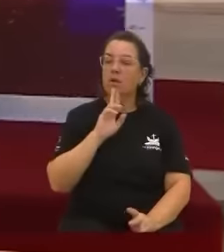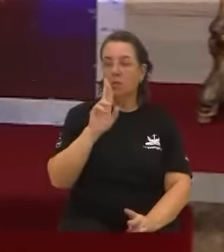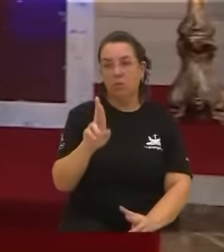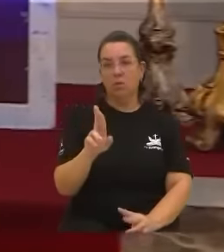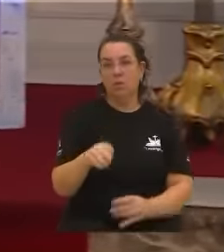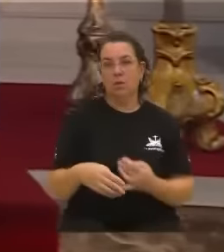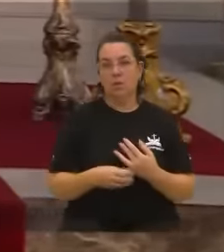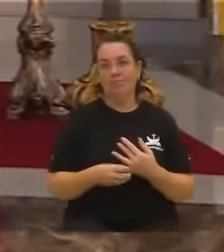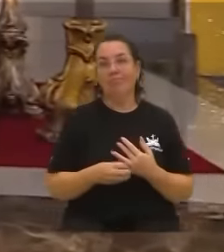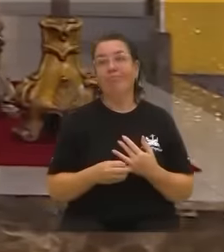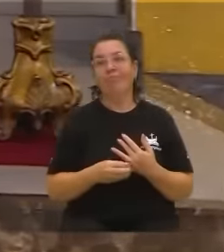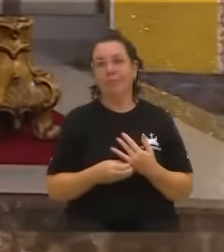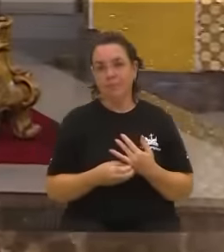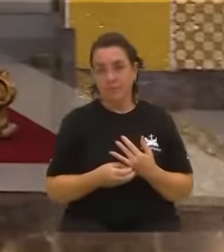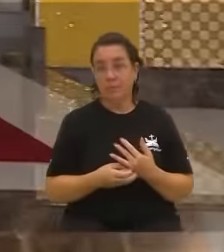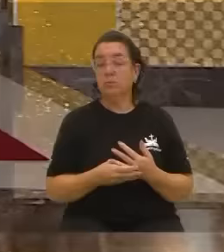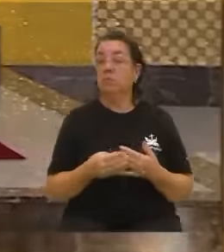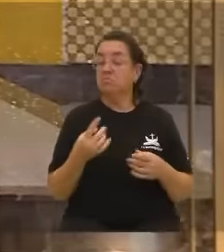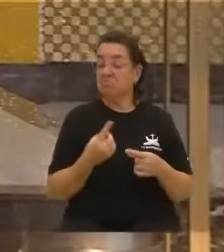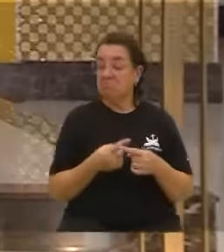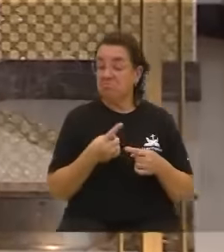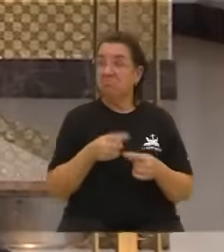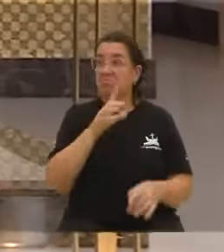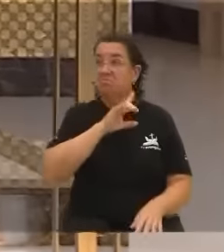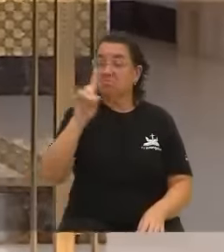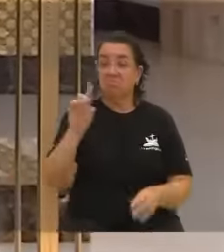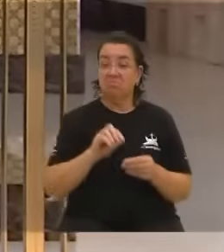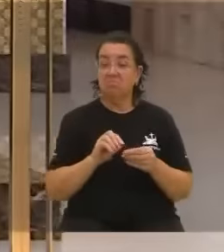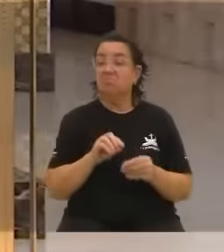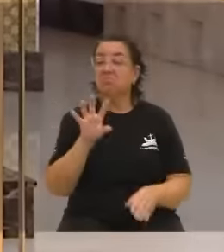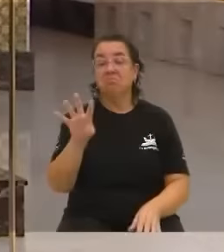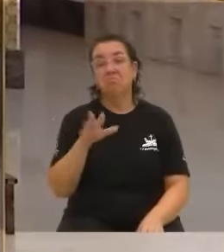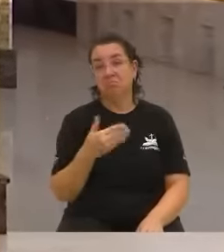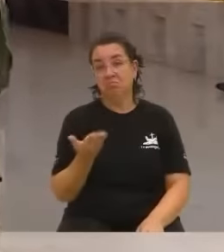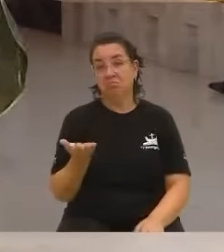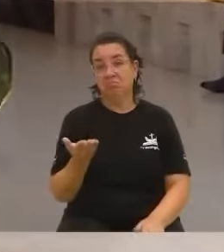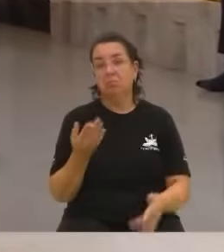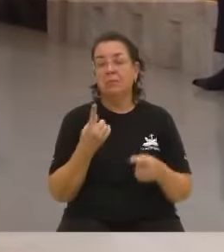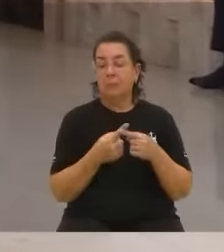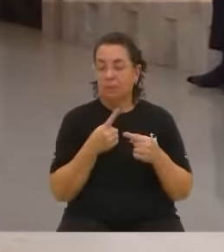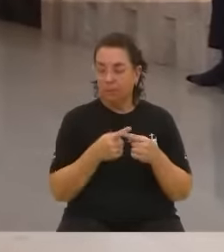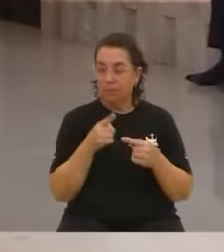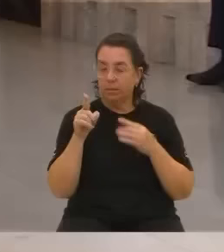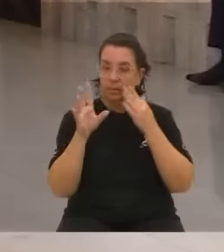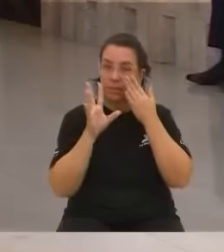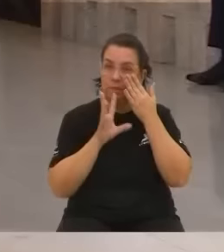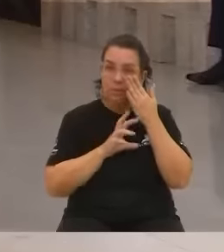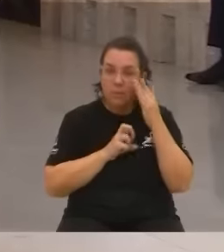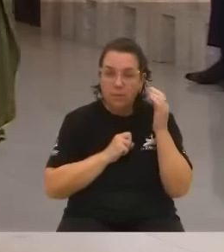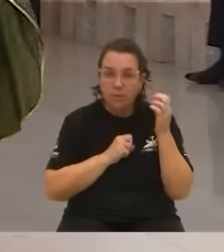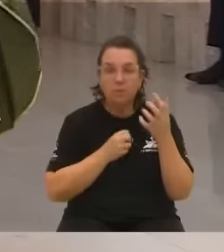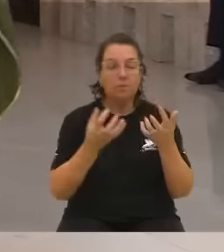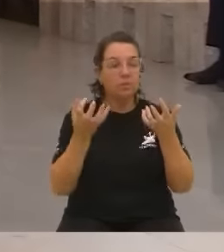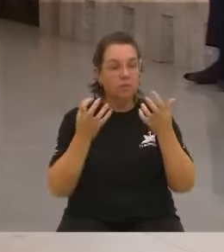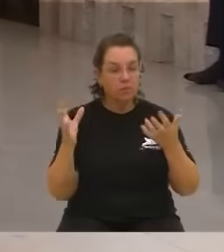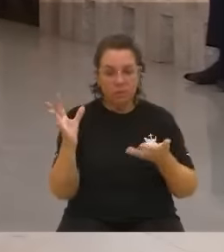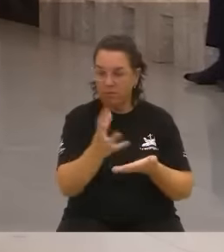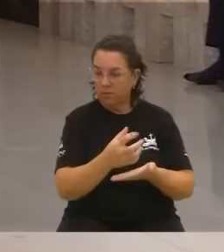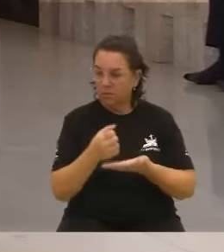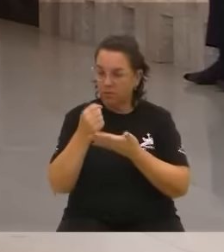o livro, dizendo: por que Deus age assim? Porque Ele ama, Ele quer